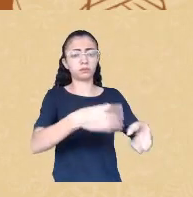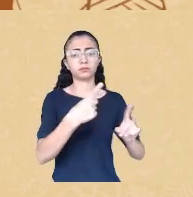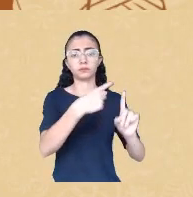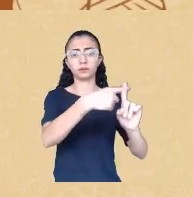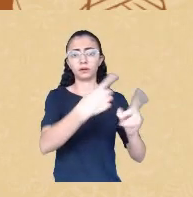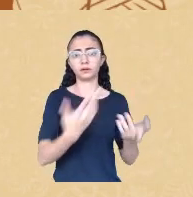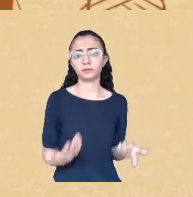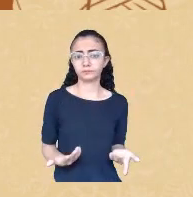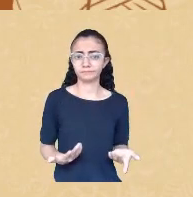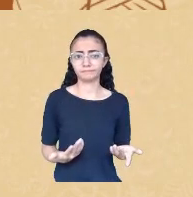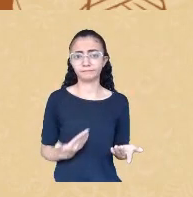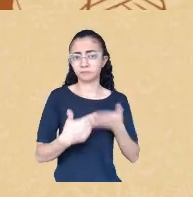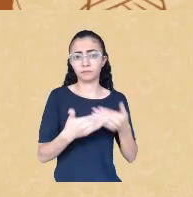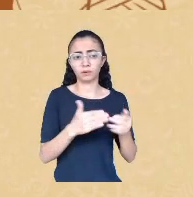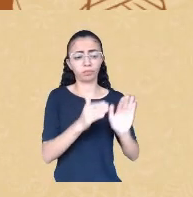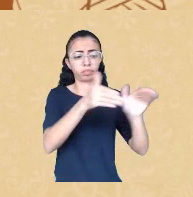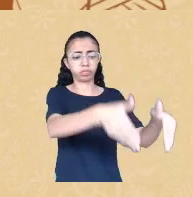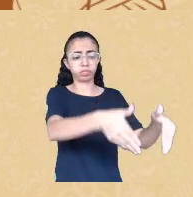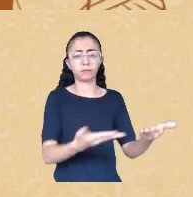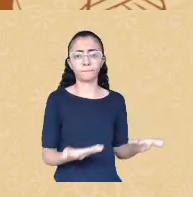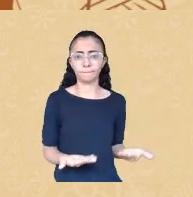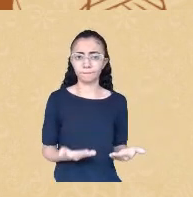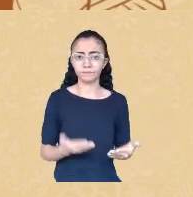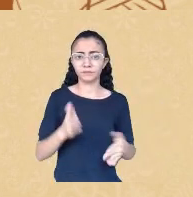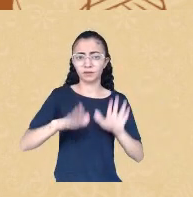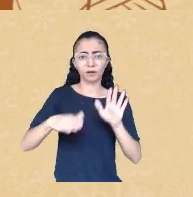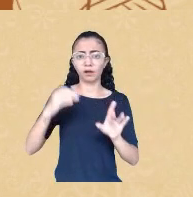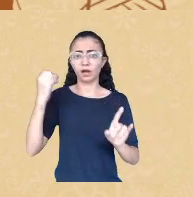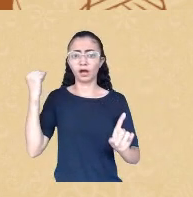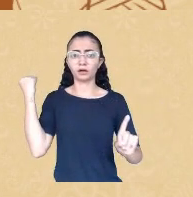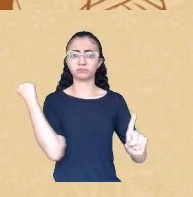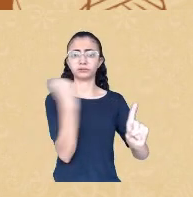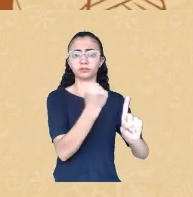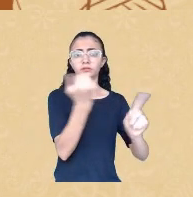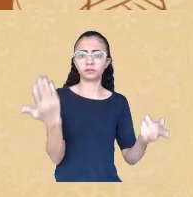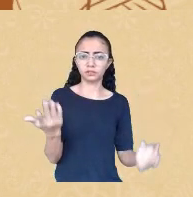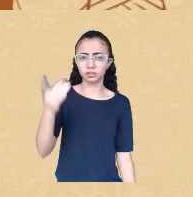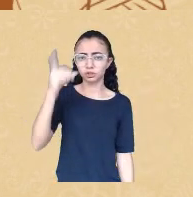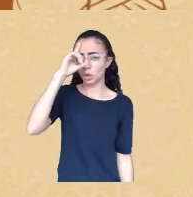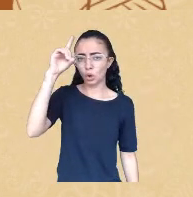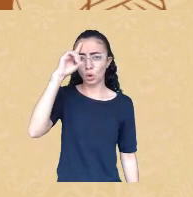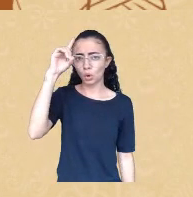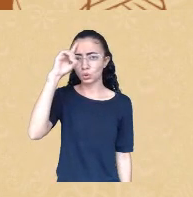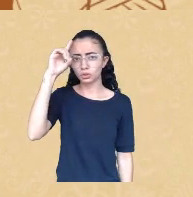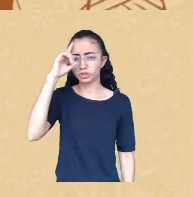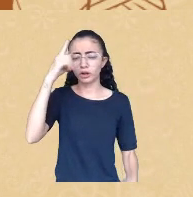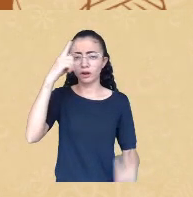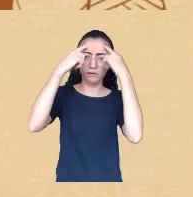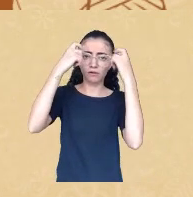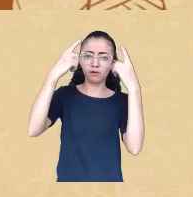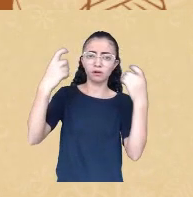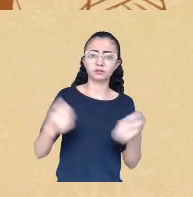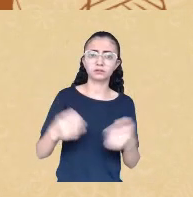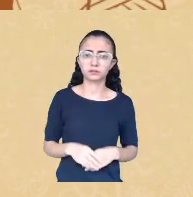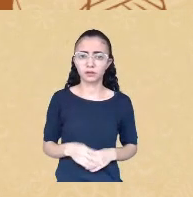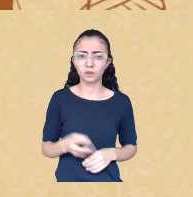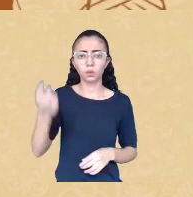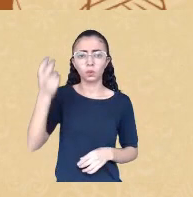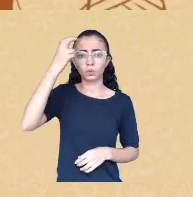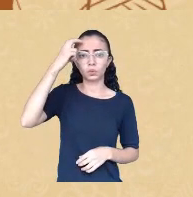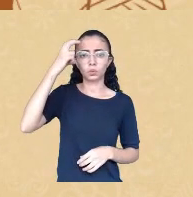no cemitério, quando nos assassinam cotidianamente, nos violentam. A gente vive num país de uma cultura do estupro